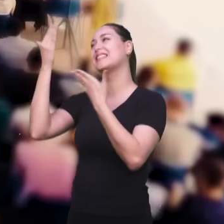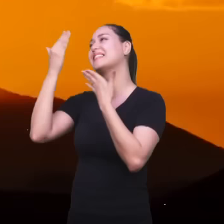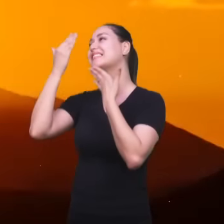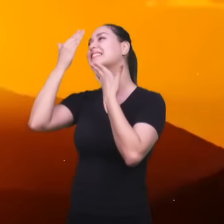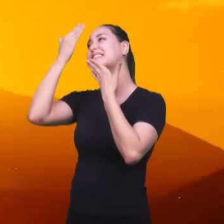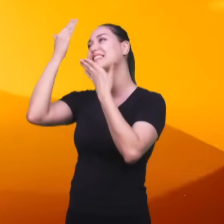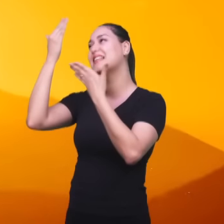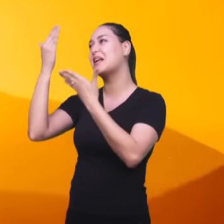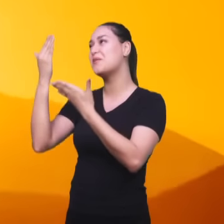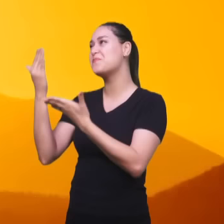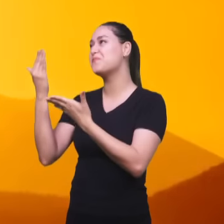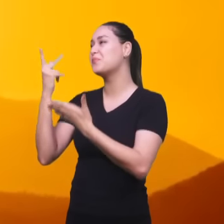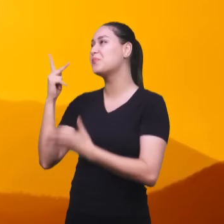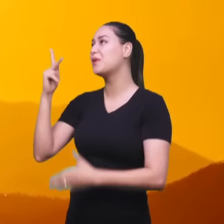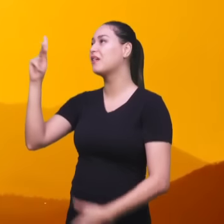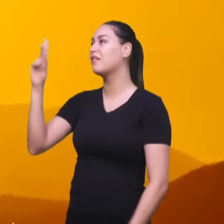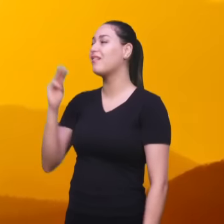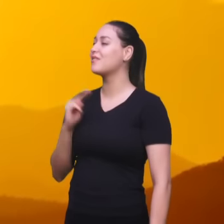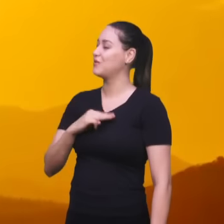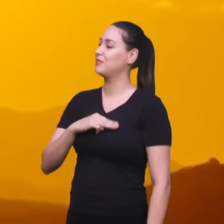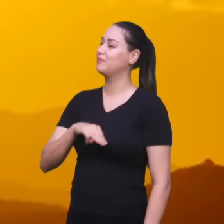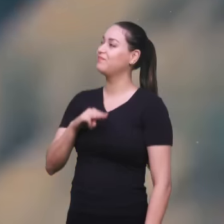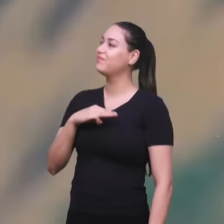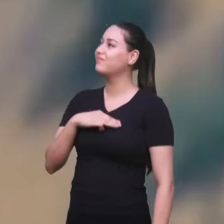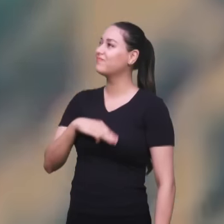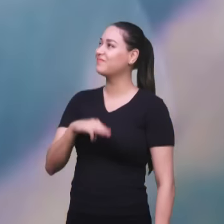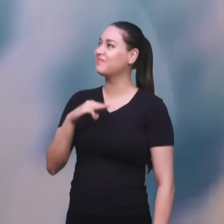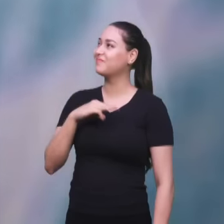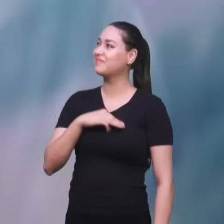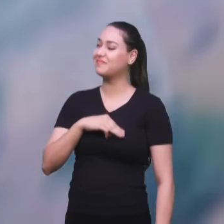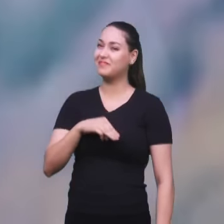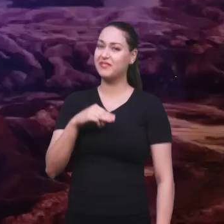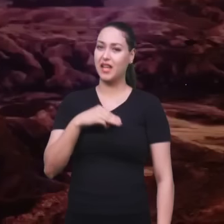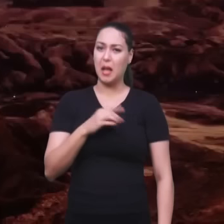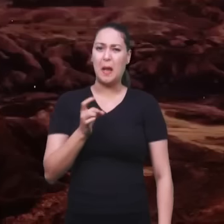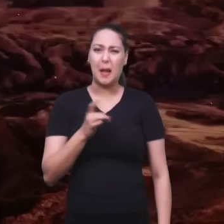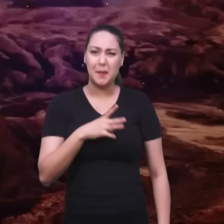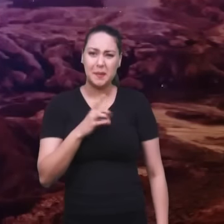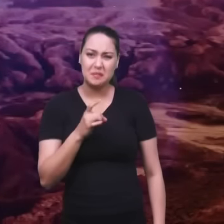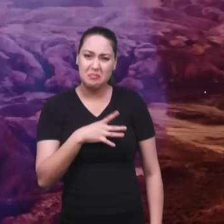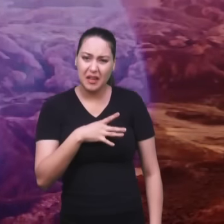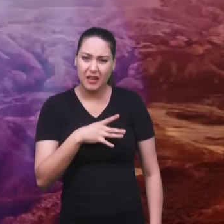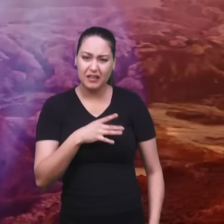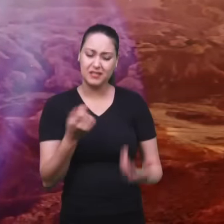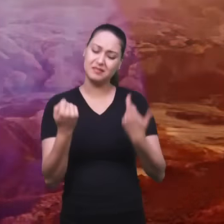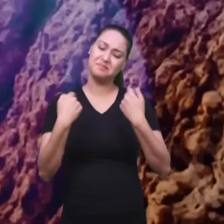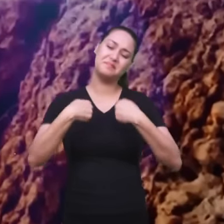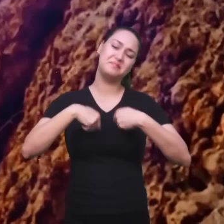Pelas suas misericordias